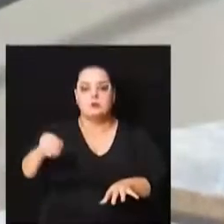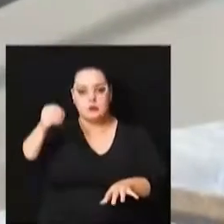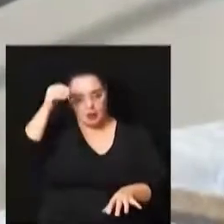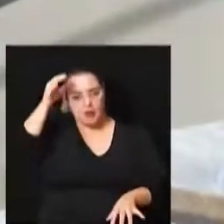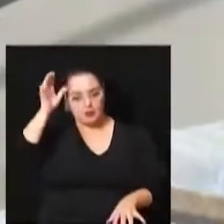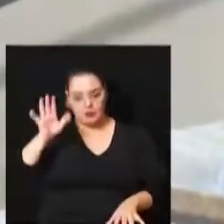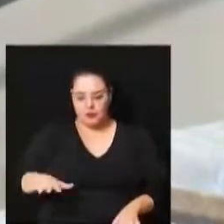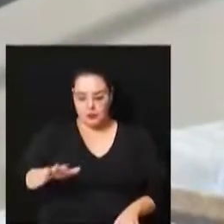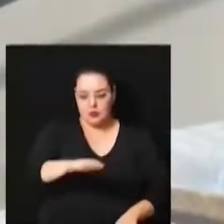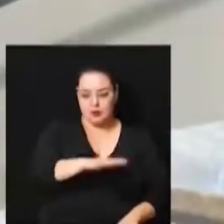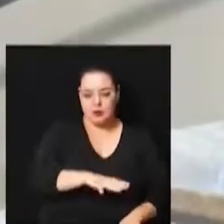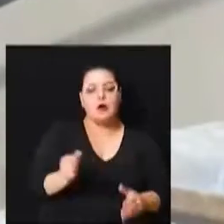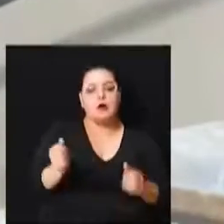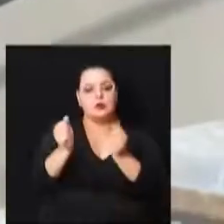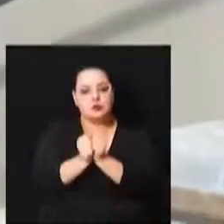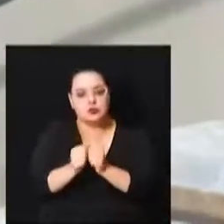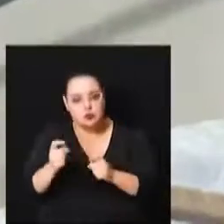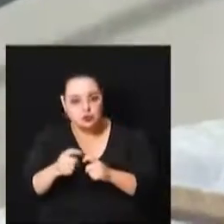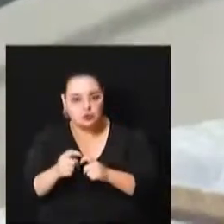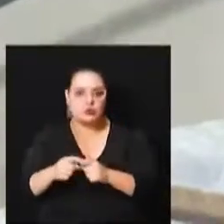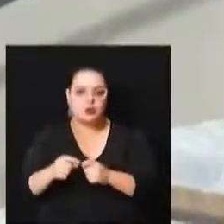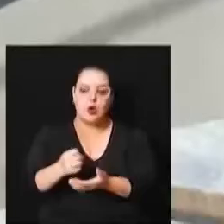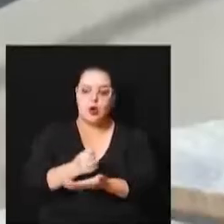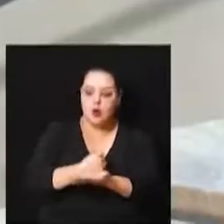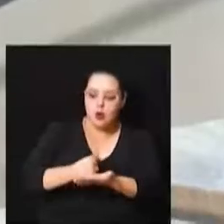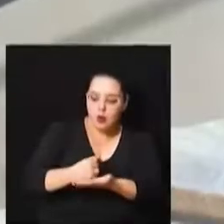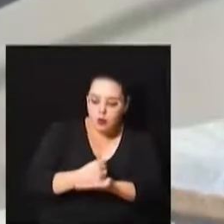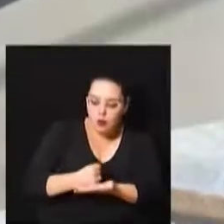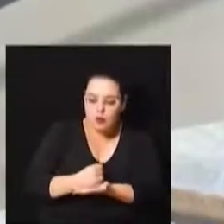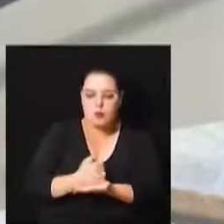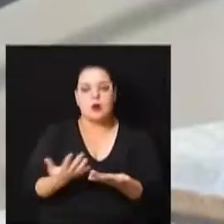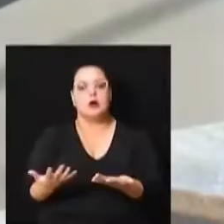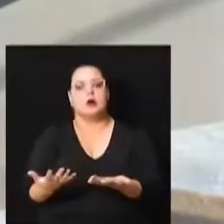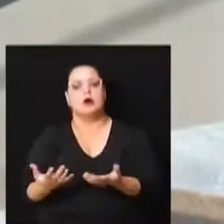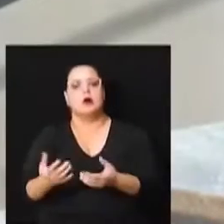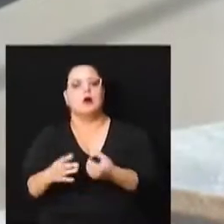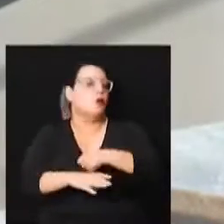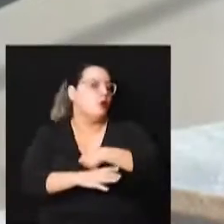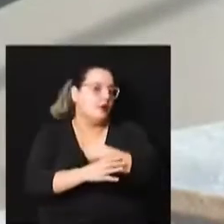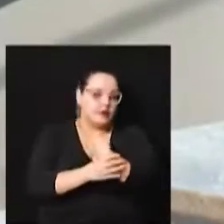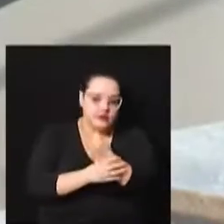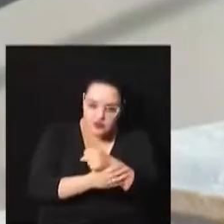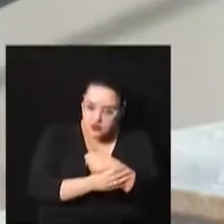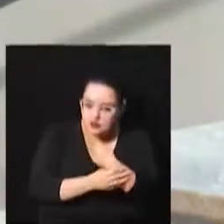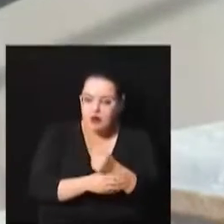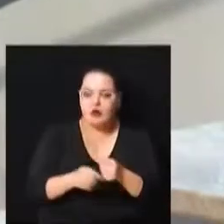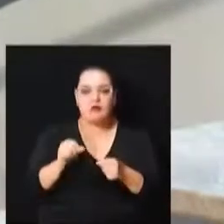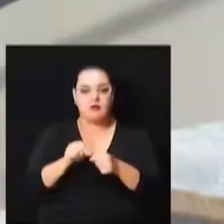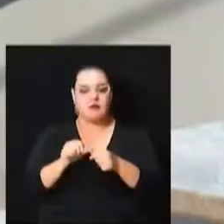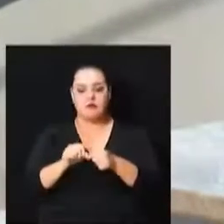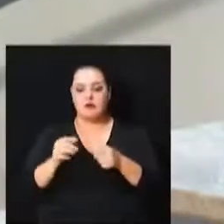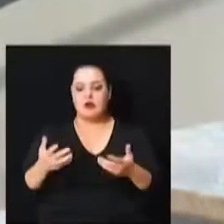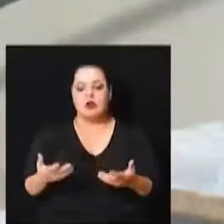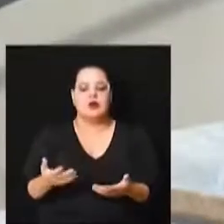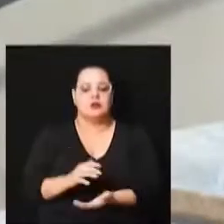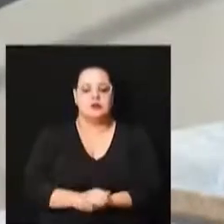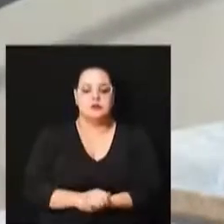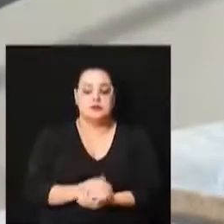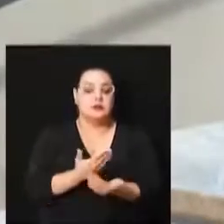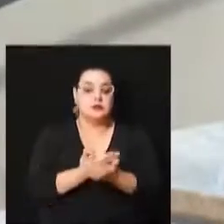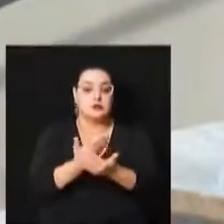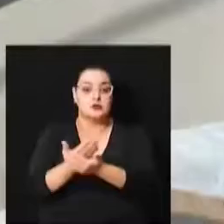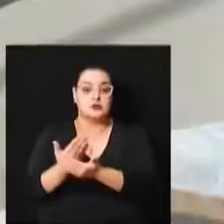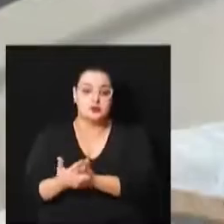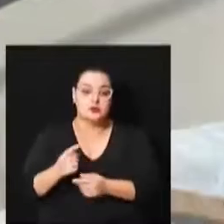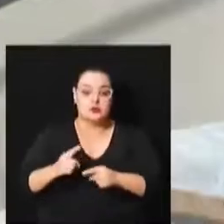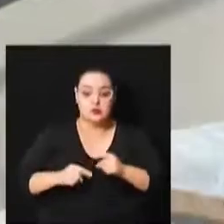Então, é junto com a medicina, com a farmácia, com a fisioterapia. Você